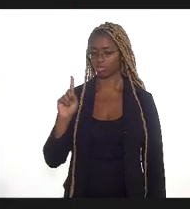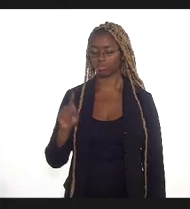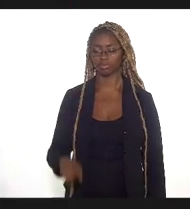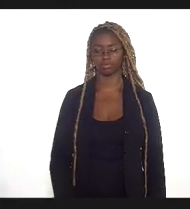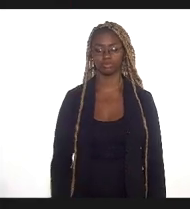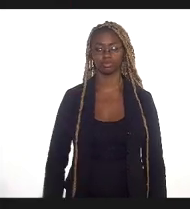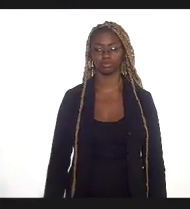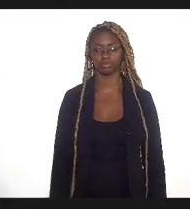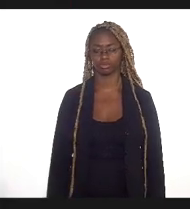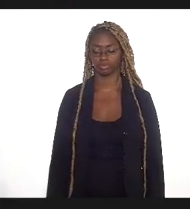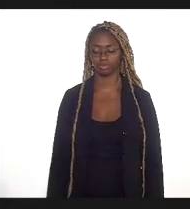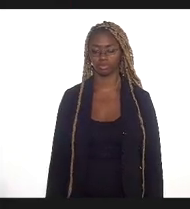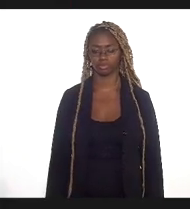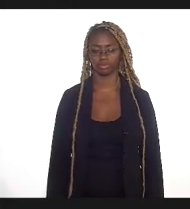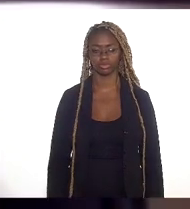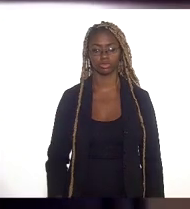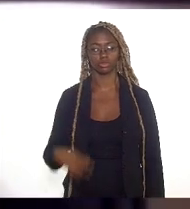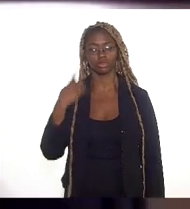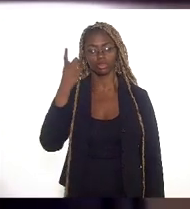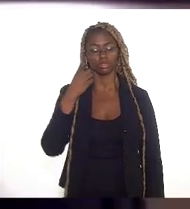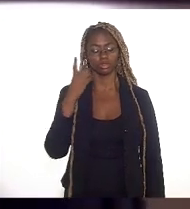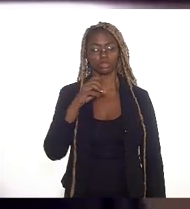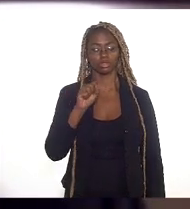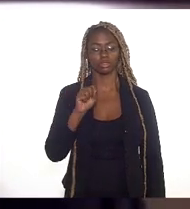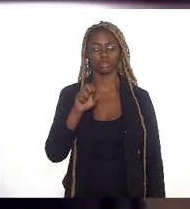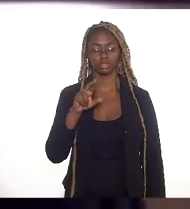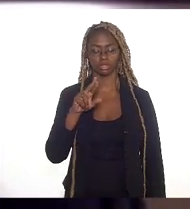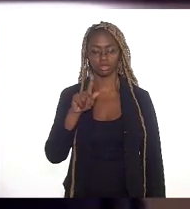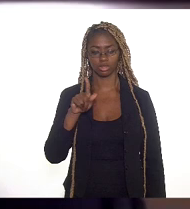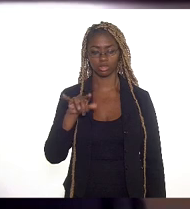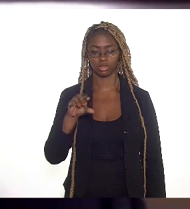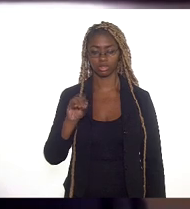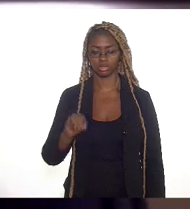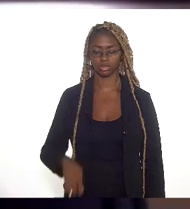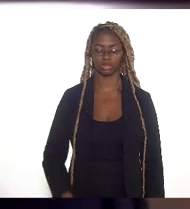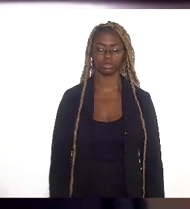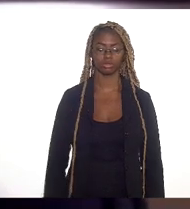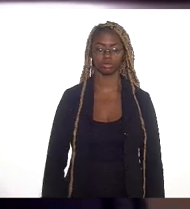Contrário. Deputado Sérgio Fernandes.